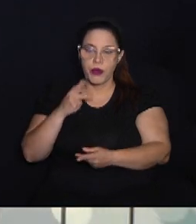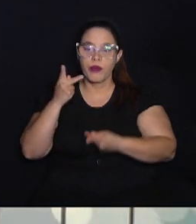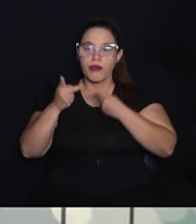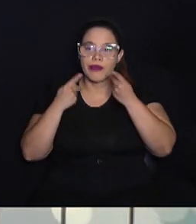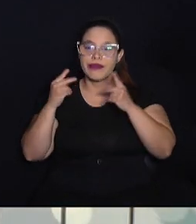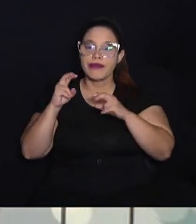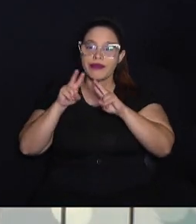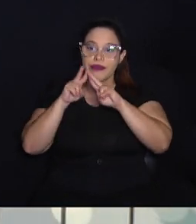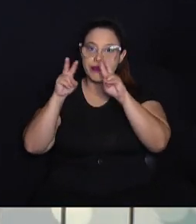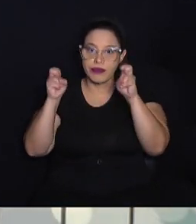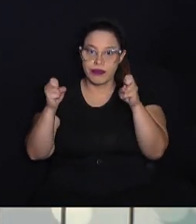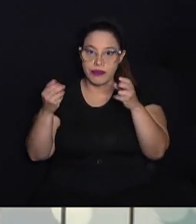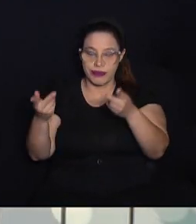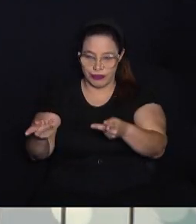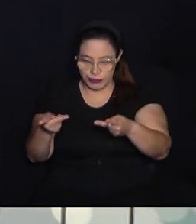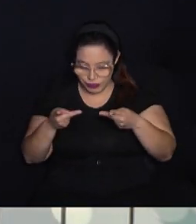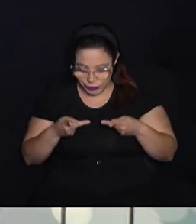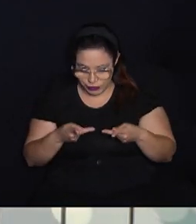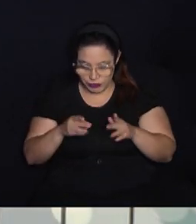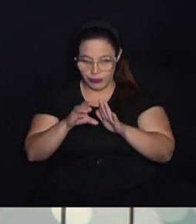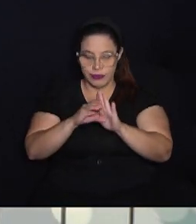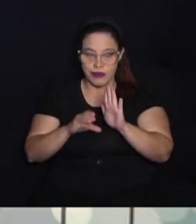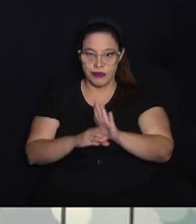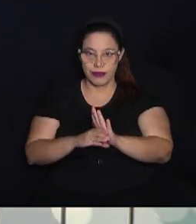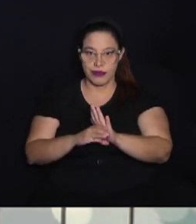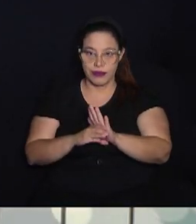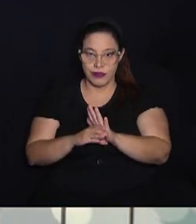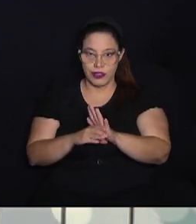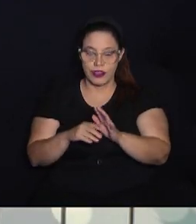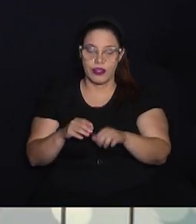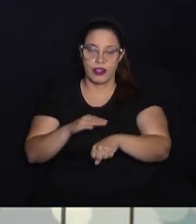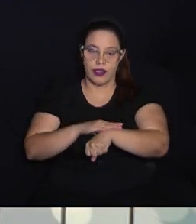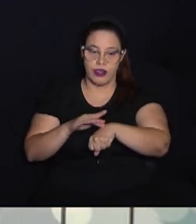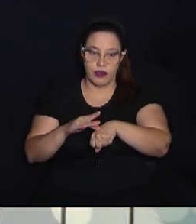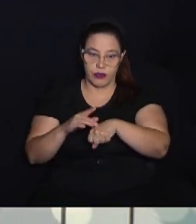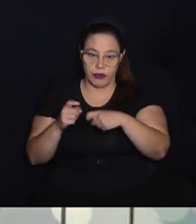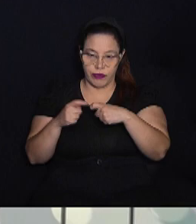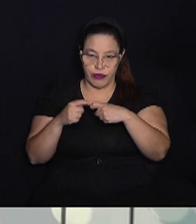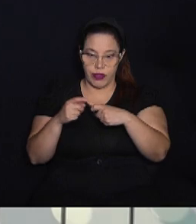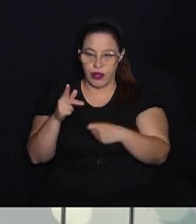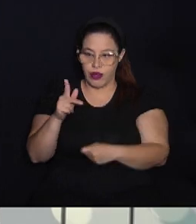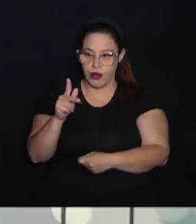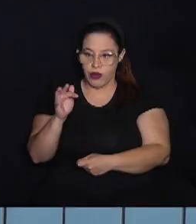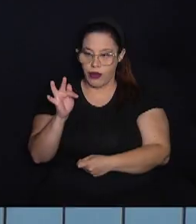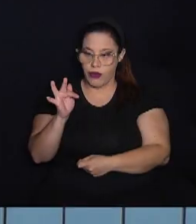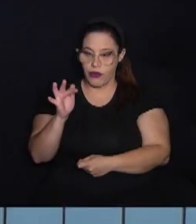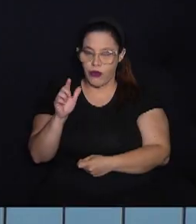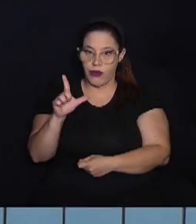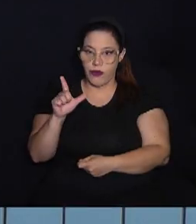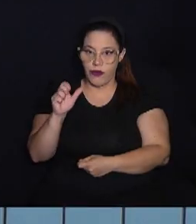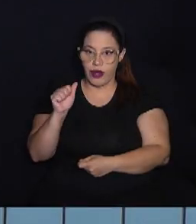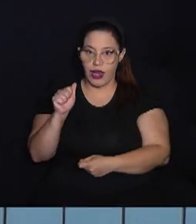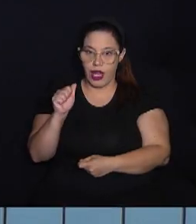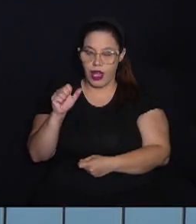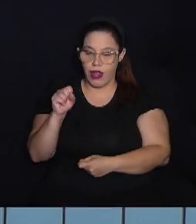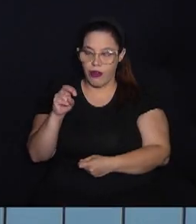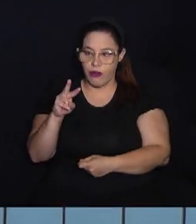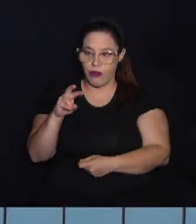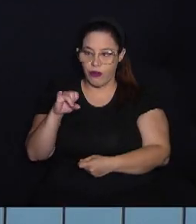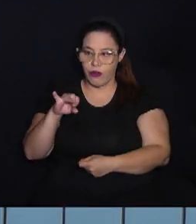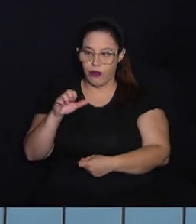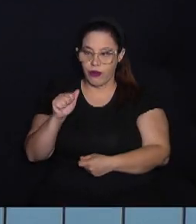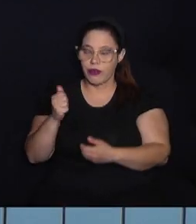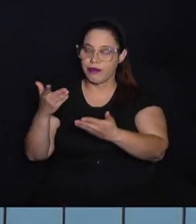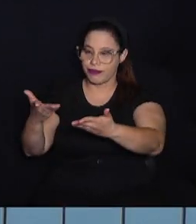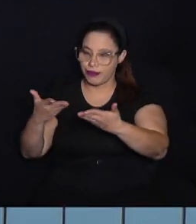esse tema, a convidada do programa de hoje é a dermatologista Flávia Vilela. Flávia, muito obrigada pela sua